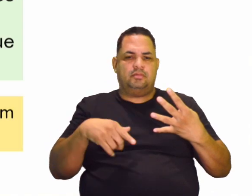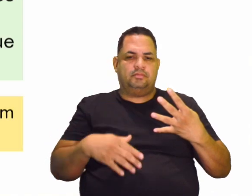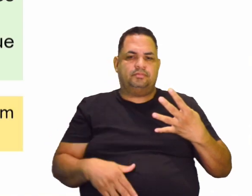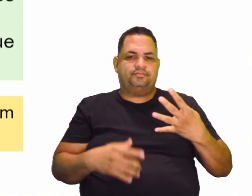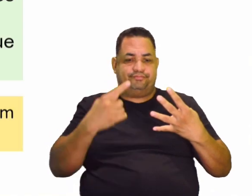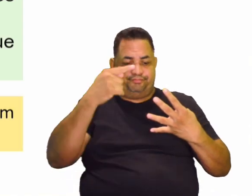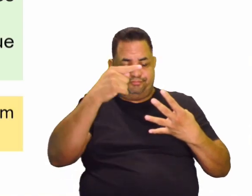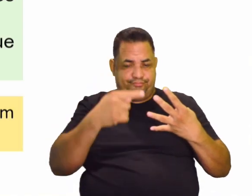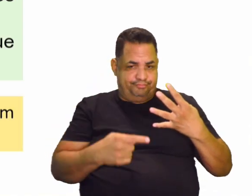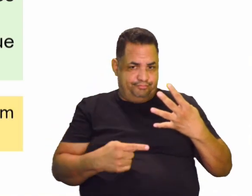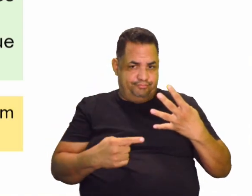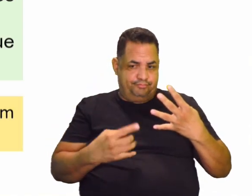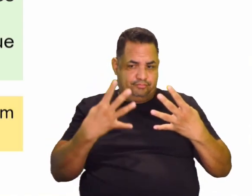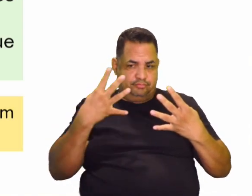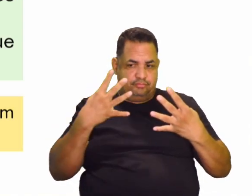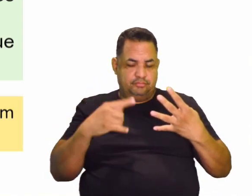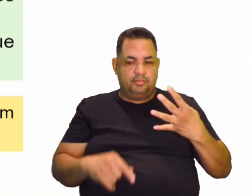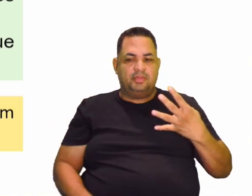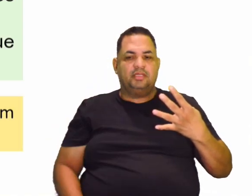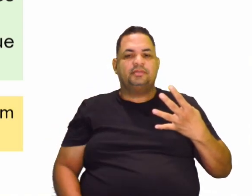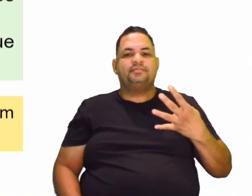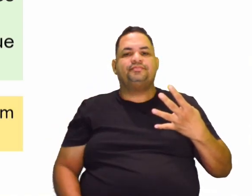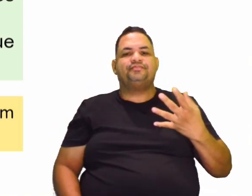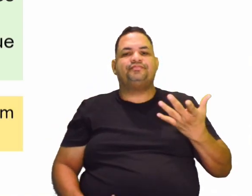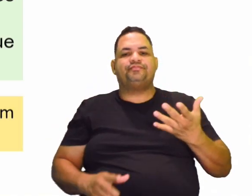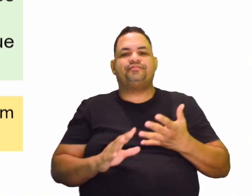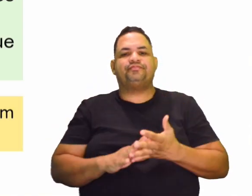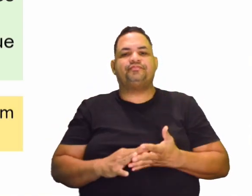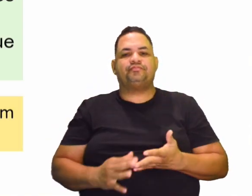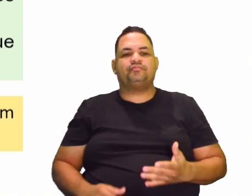então, trovadorismo, que são